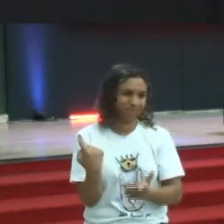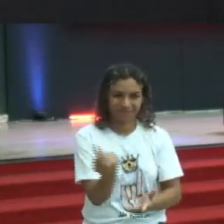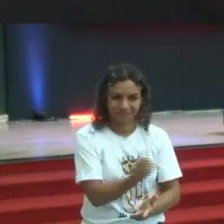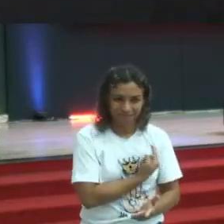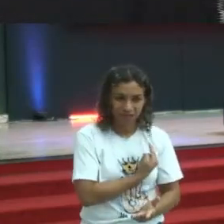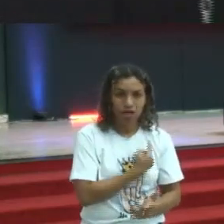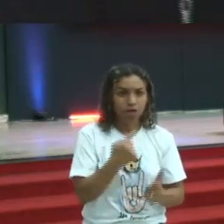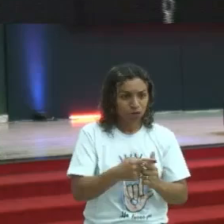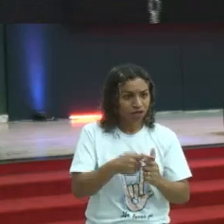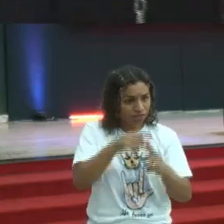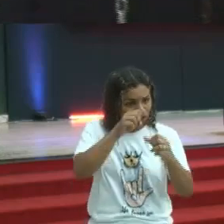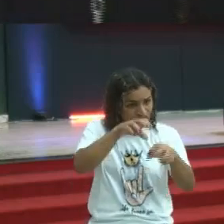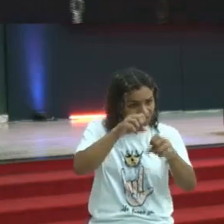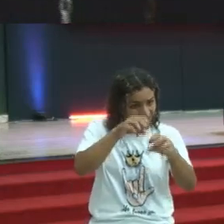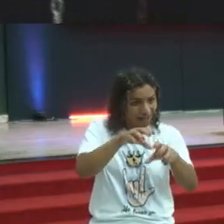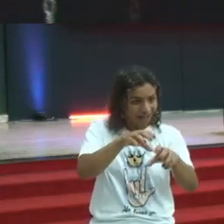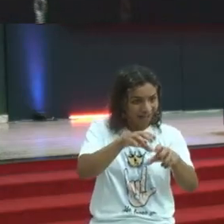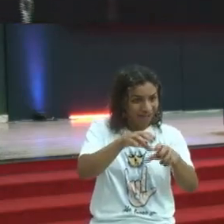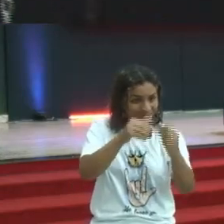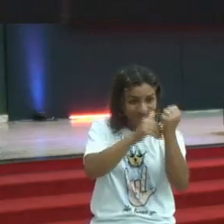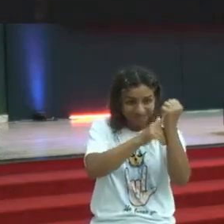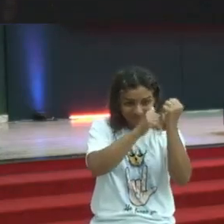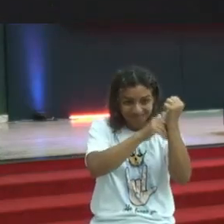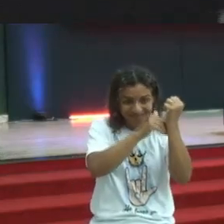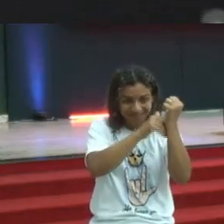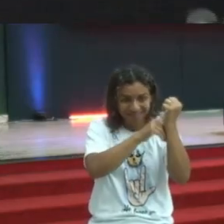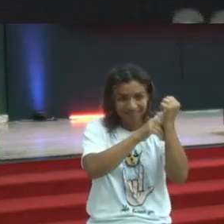Porque eu vou te ensinar uma chave hoje.